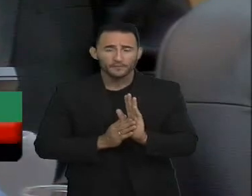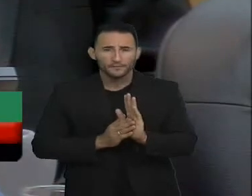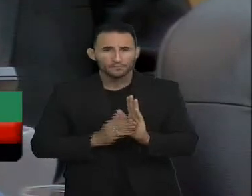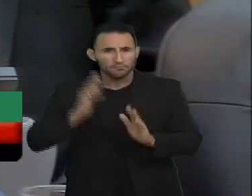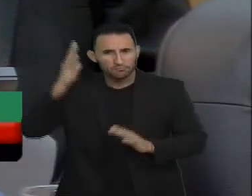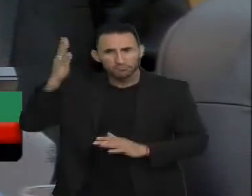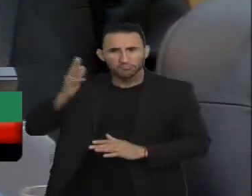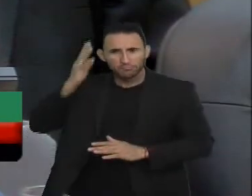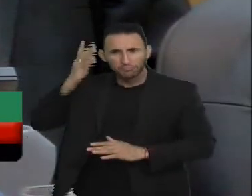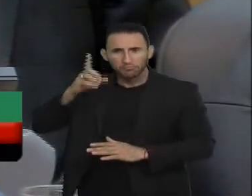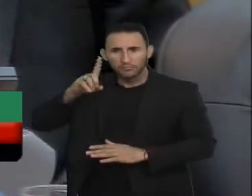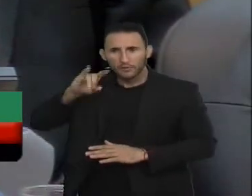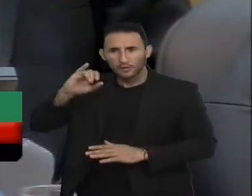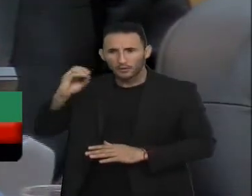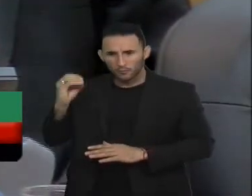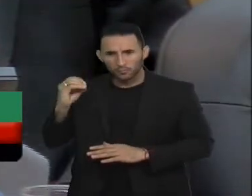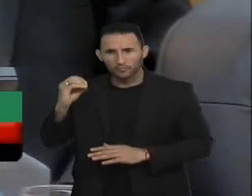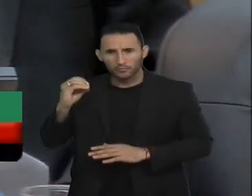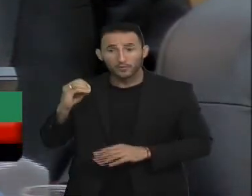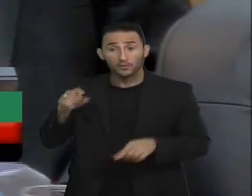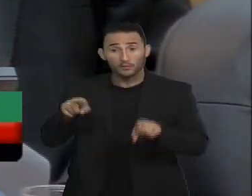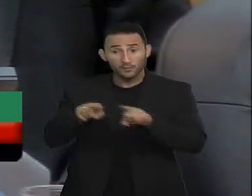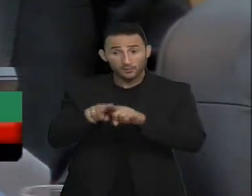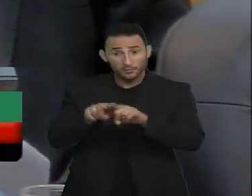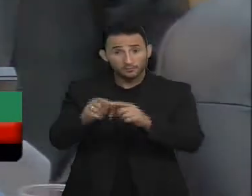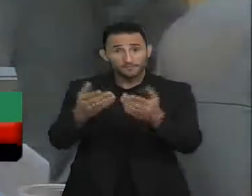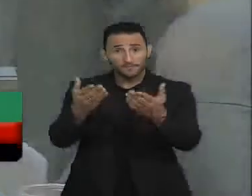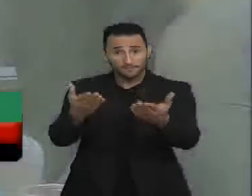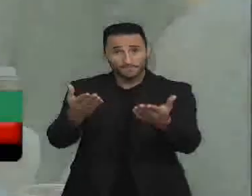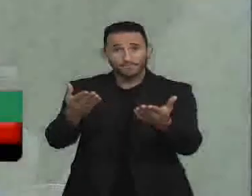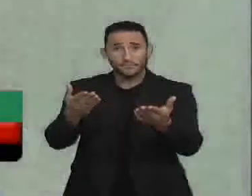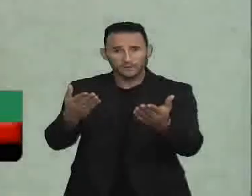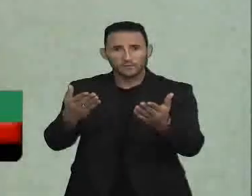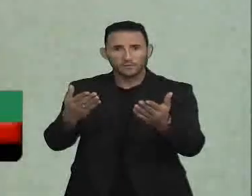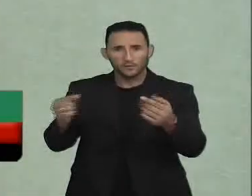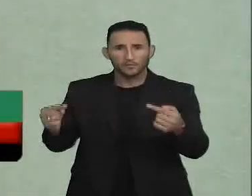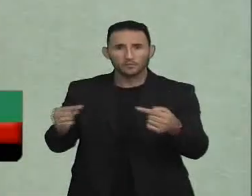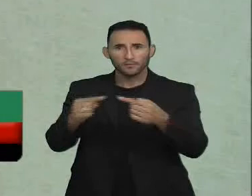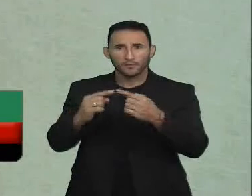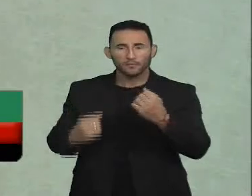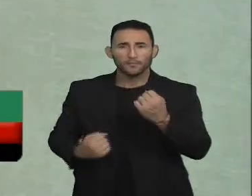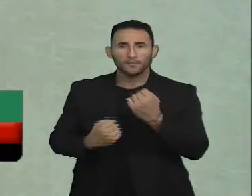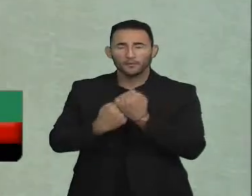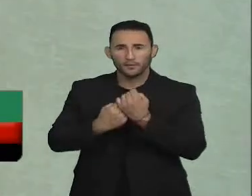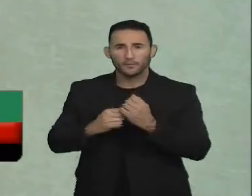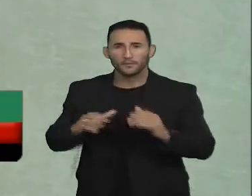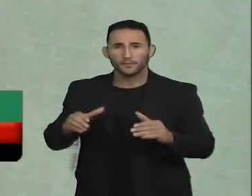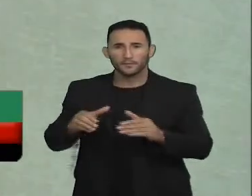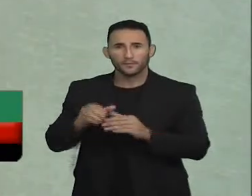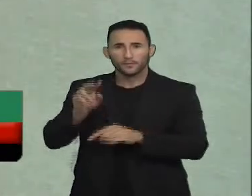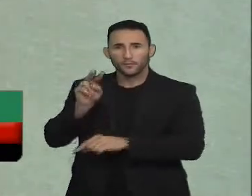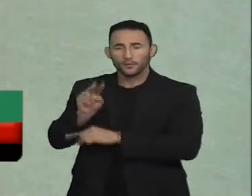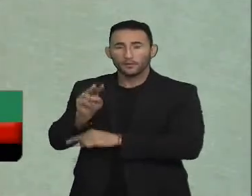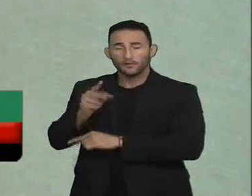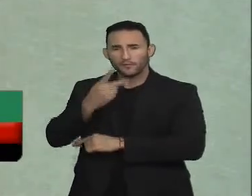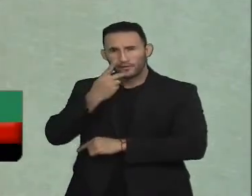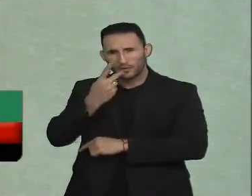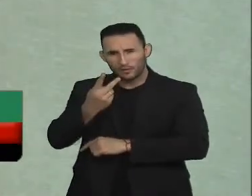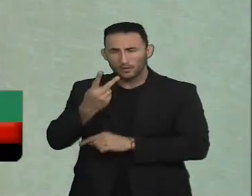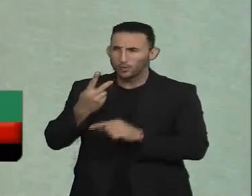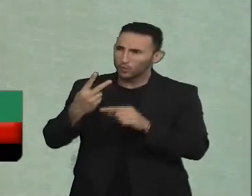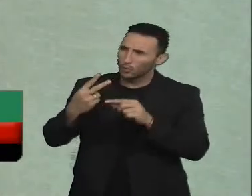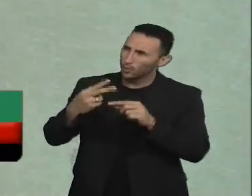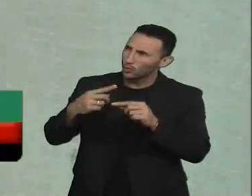Delbo Teruel, do nosso vereador, e a sua também, diante da guarda. Queria dizer para você que há